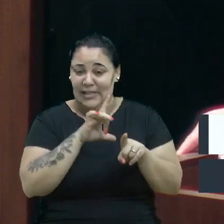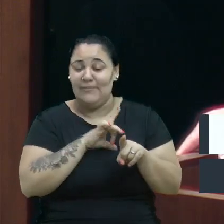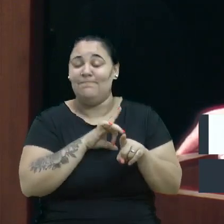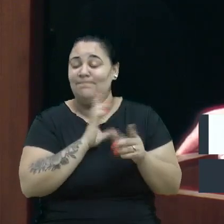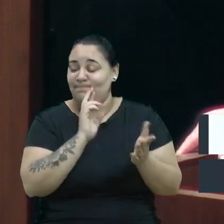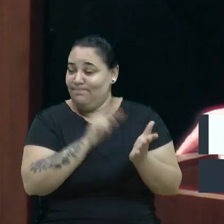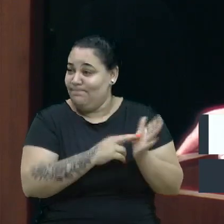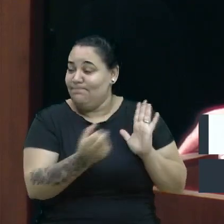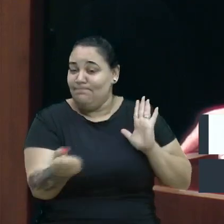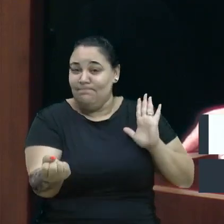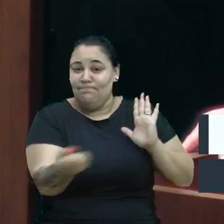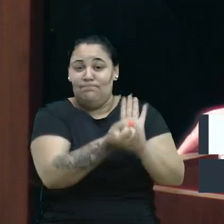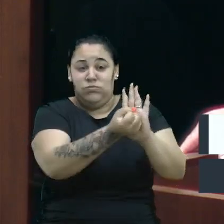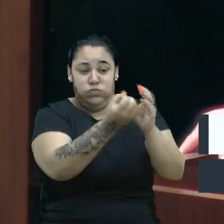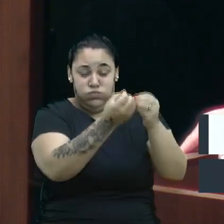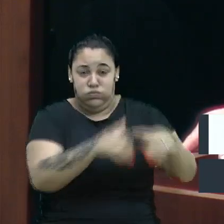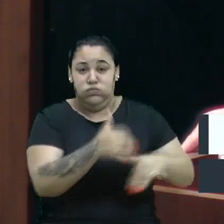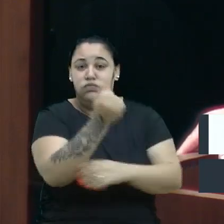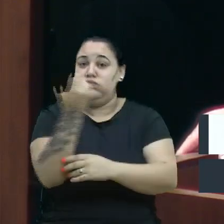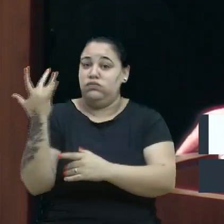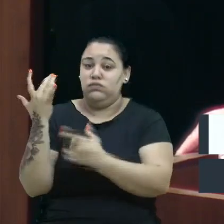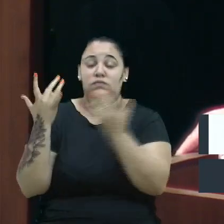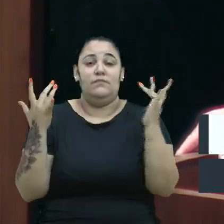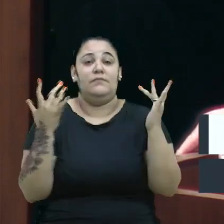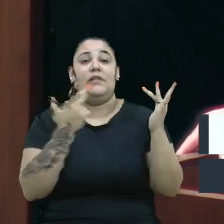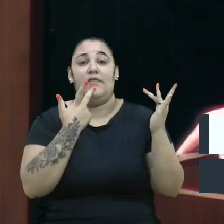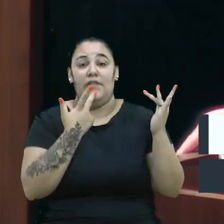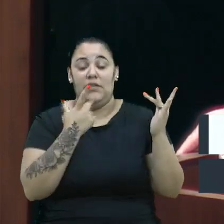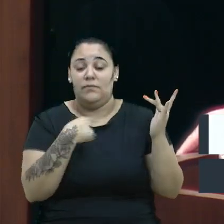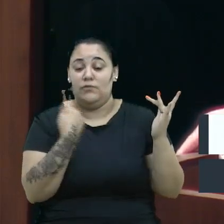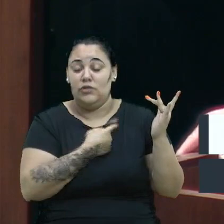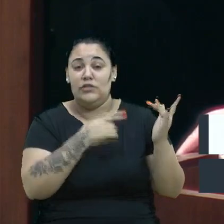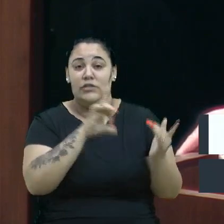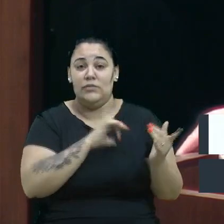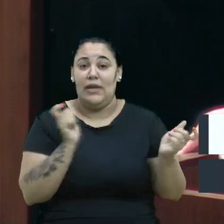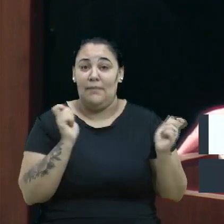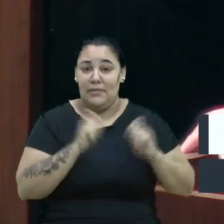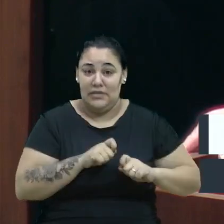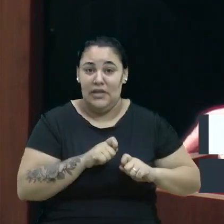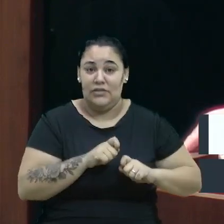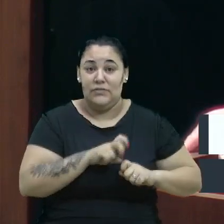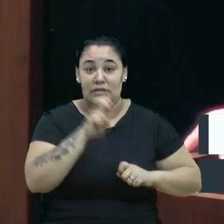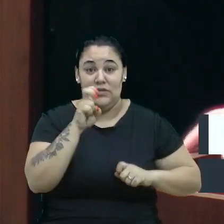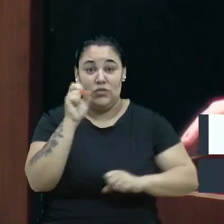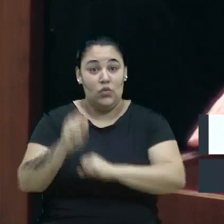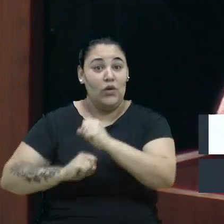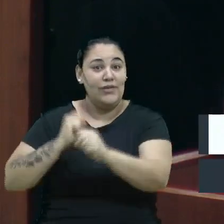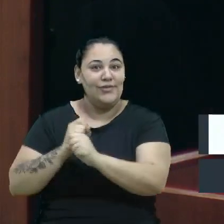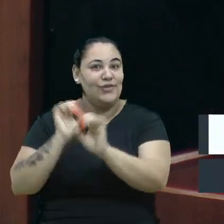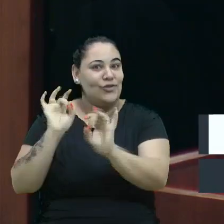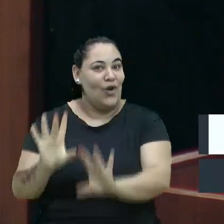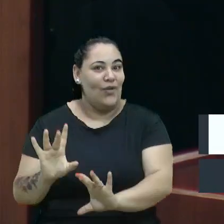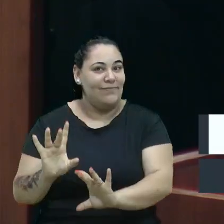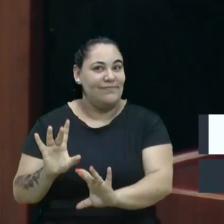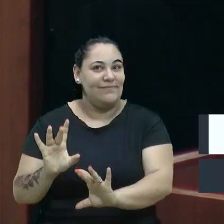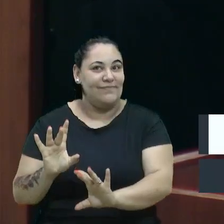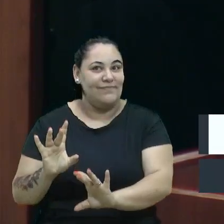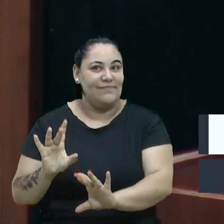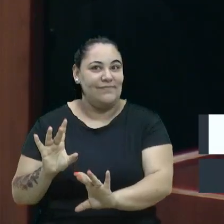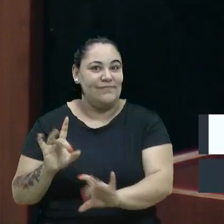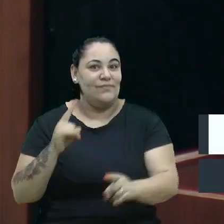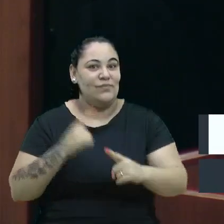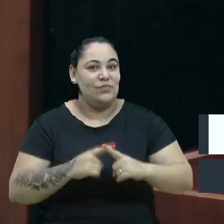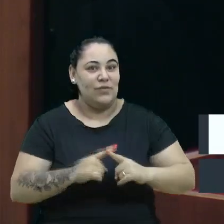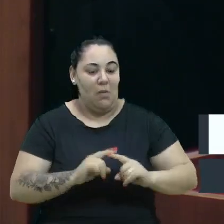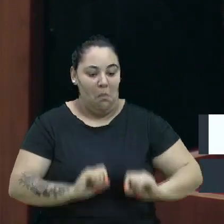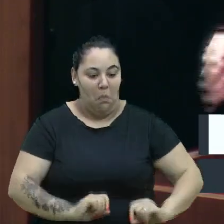impacto ambiental muito grande. E dizer que a gente ainda tem, então, capacidade para 5 anos. Sendo que se é esse volume